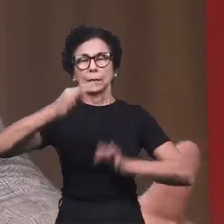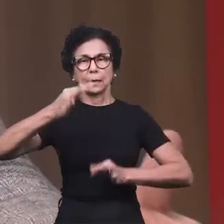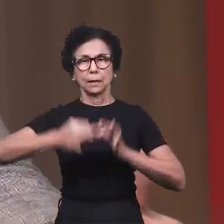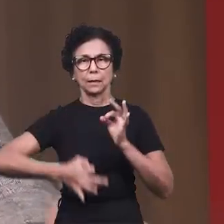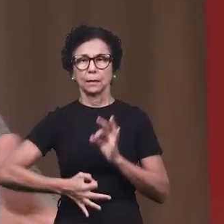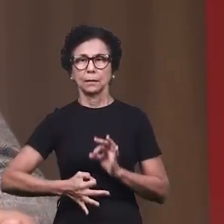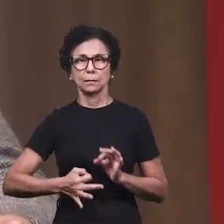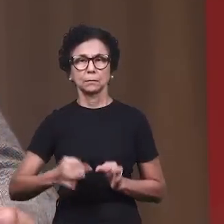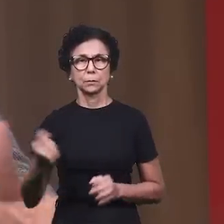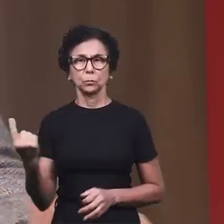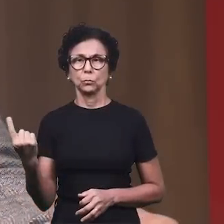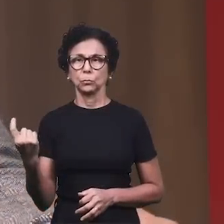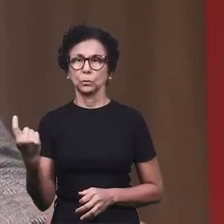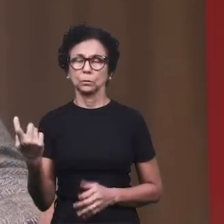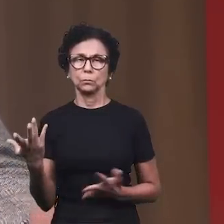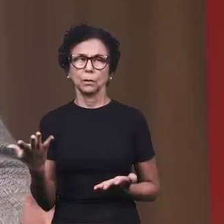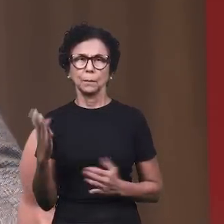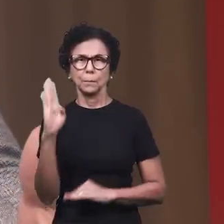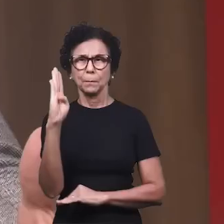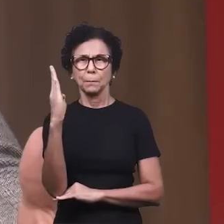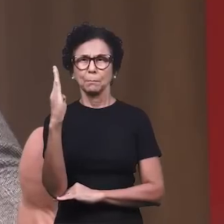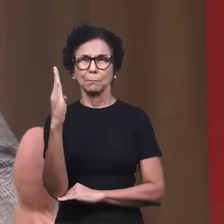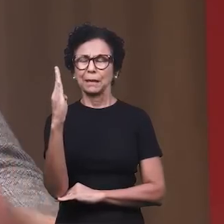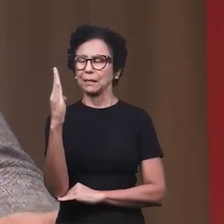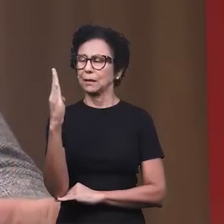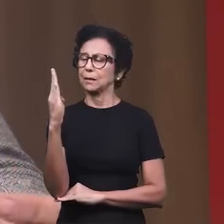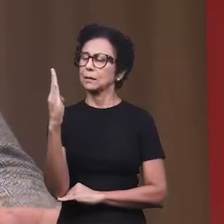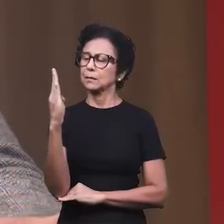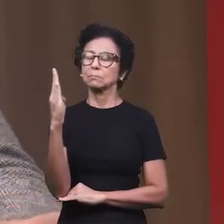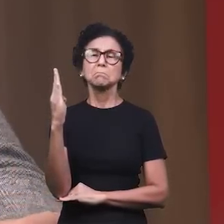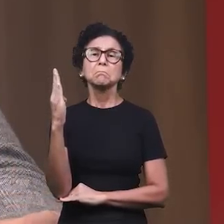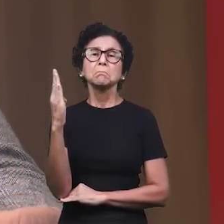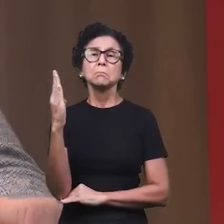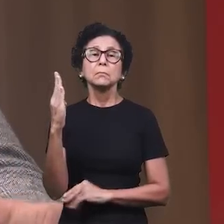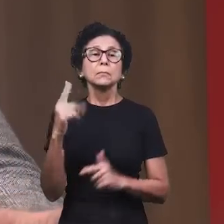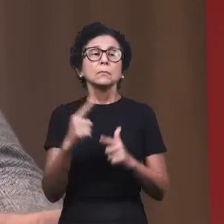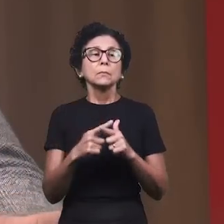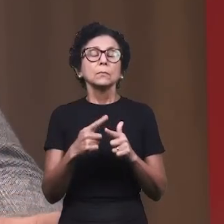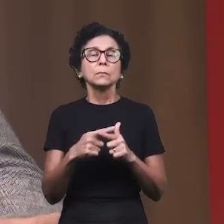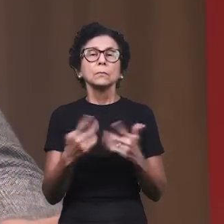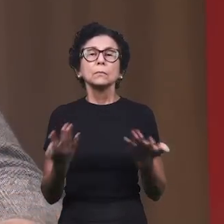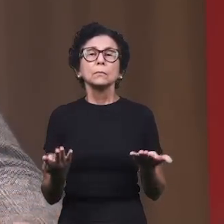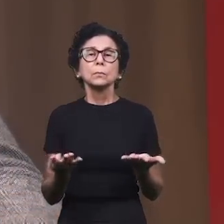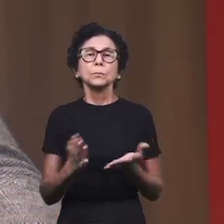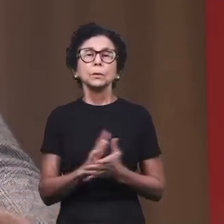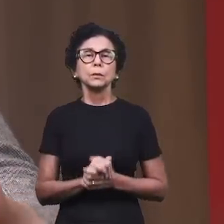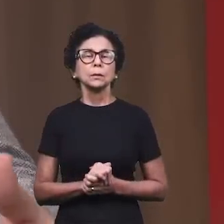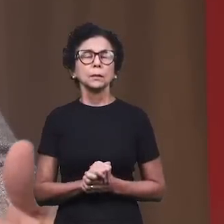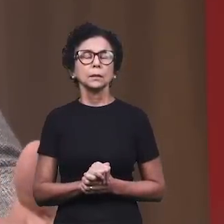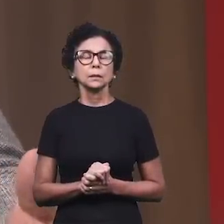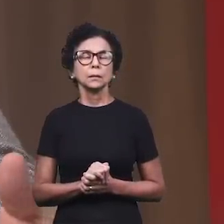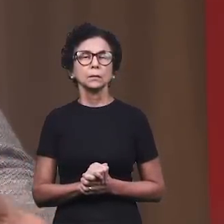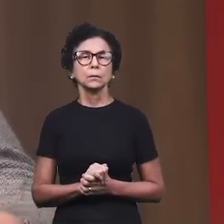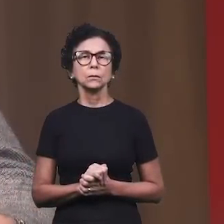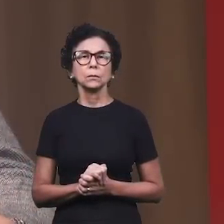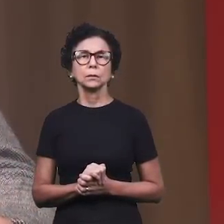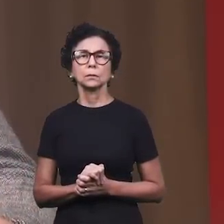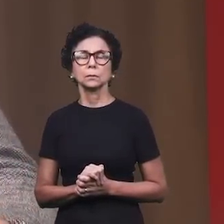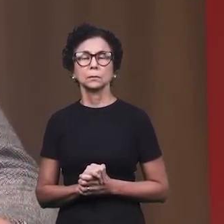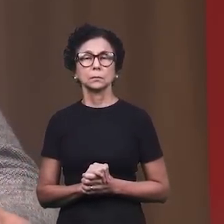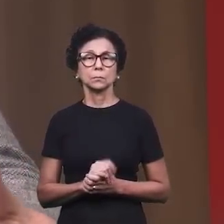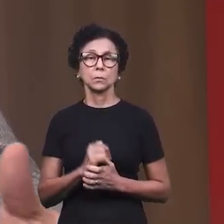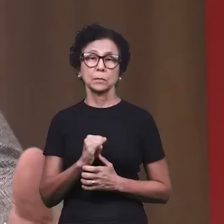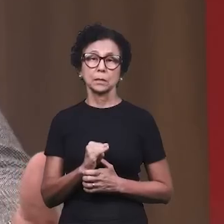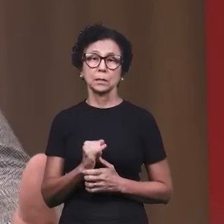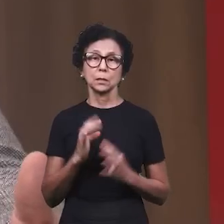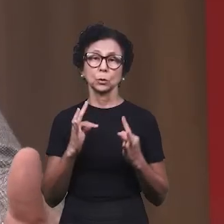E madeira. Por que madeira? Né? Porque já que estamos falando que tudo ali simbolizava e apontava para o Senhor Jesus,